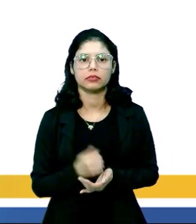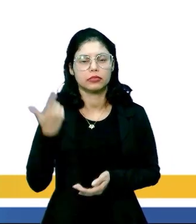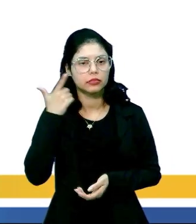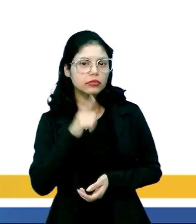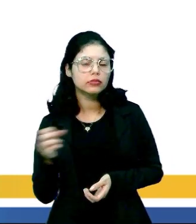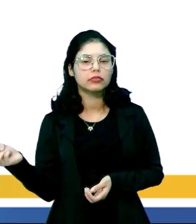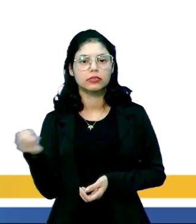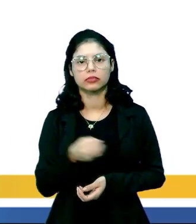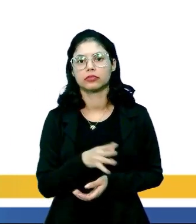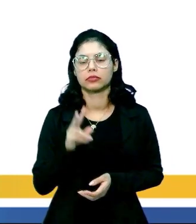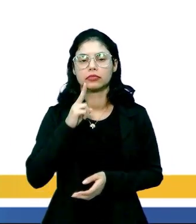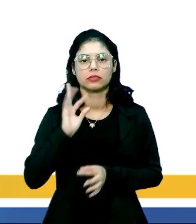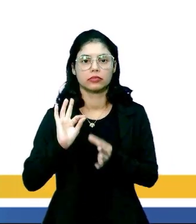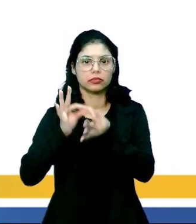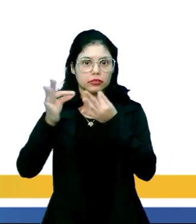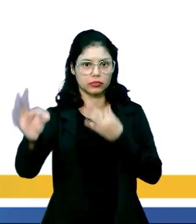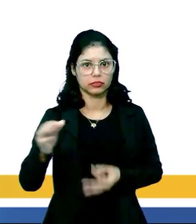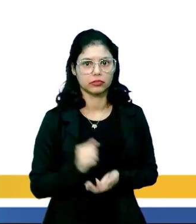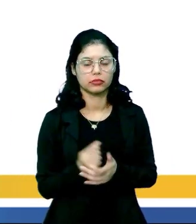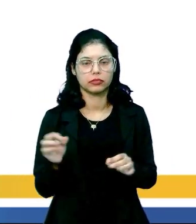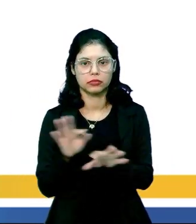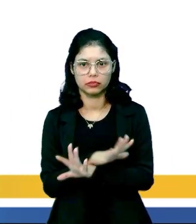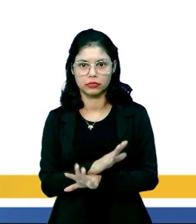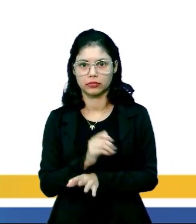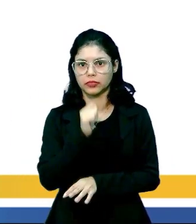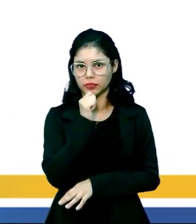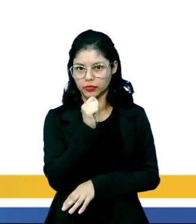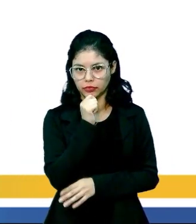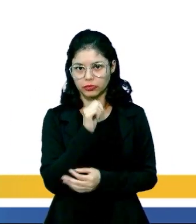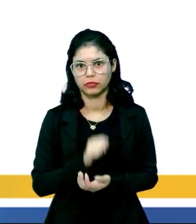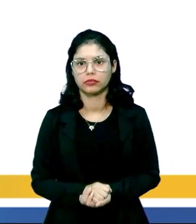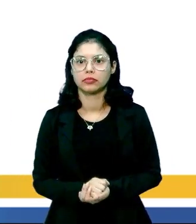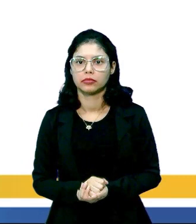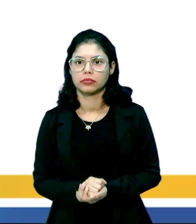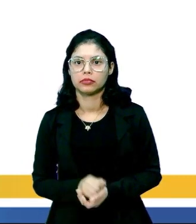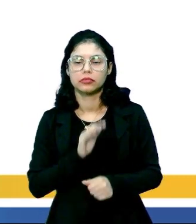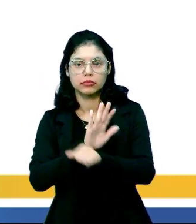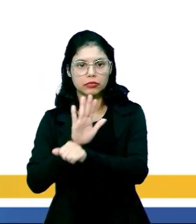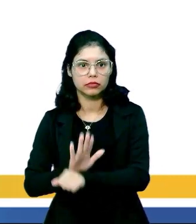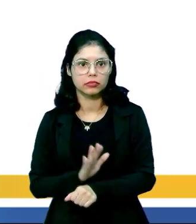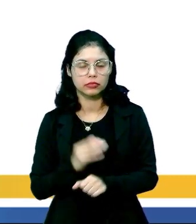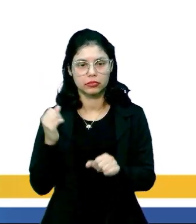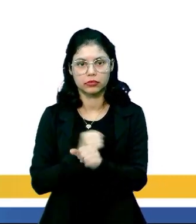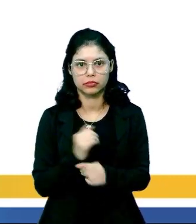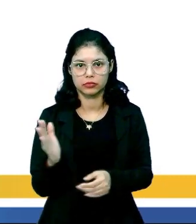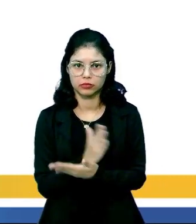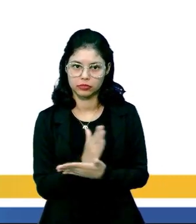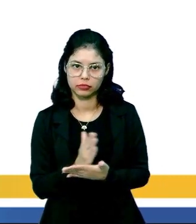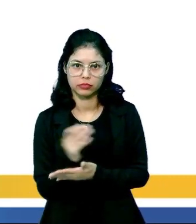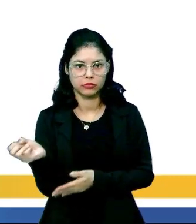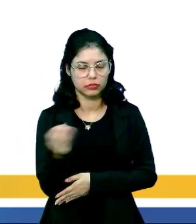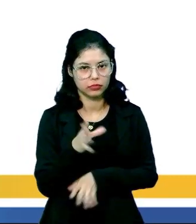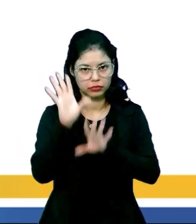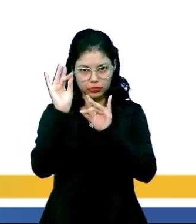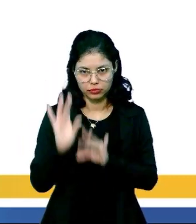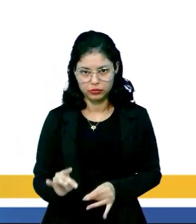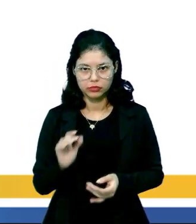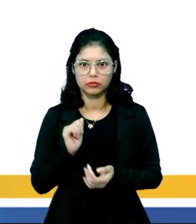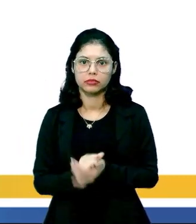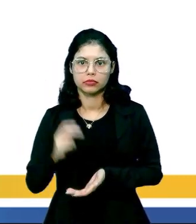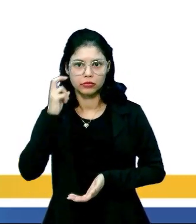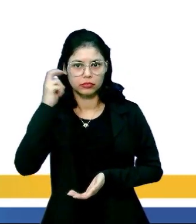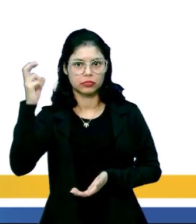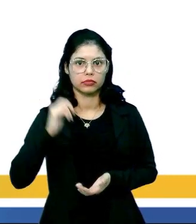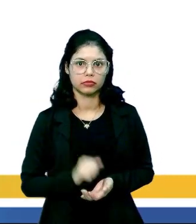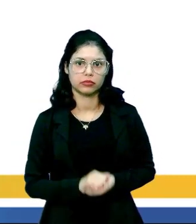música alcançam Novos Horizontes e acabam por contribuir para a construção de alguns novos estilos em